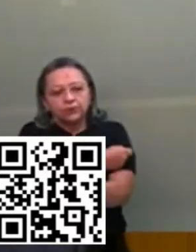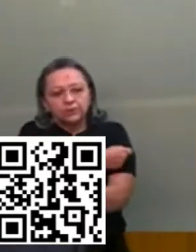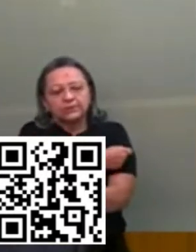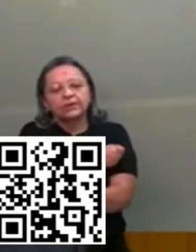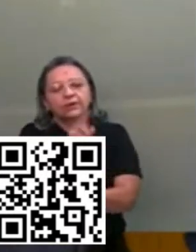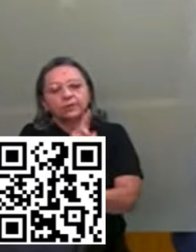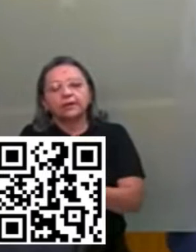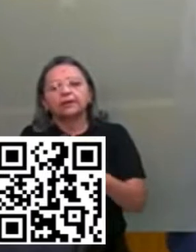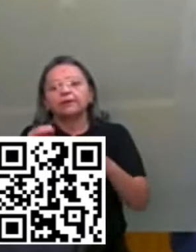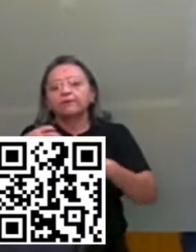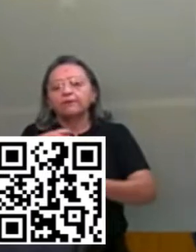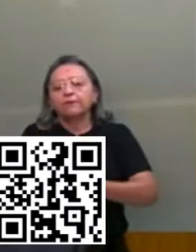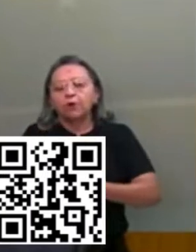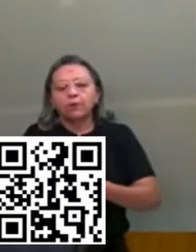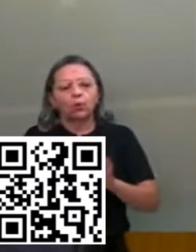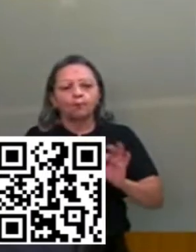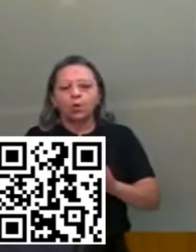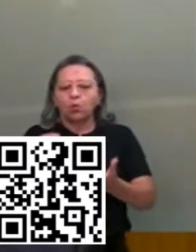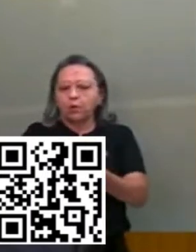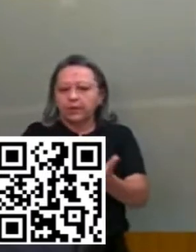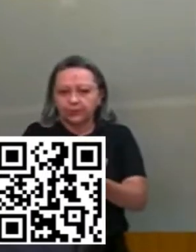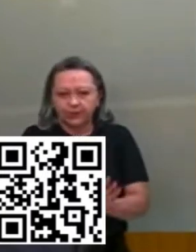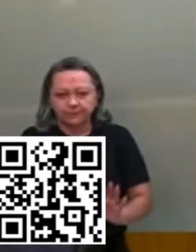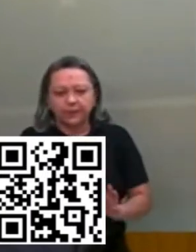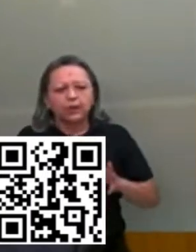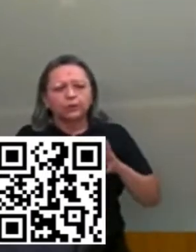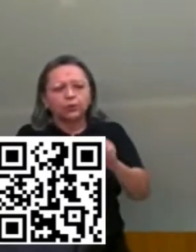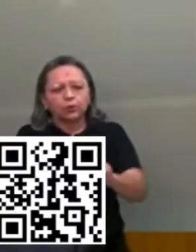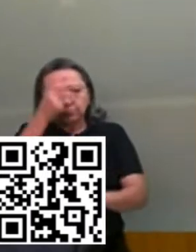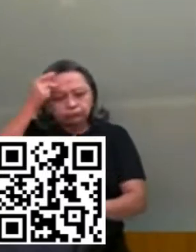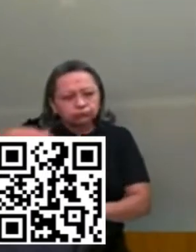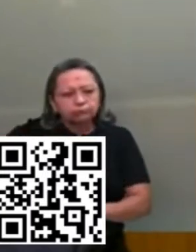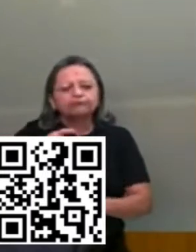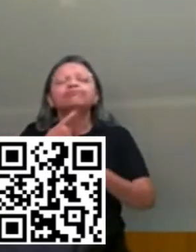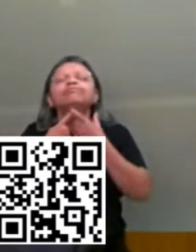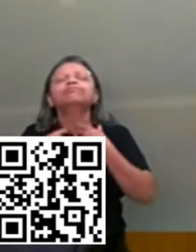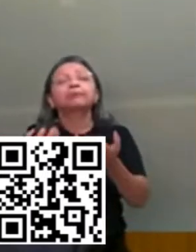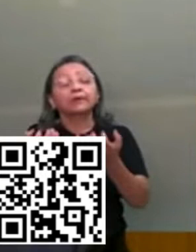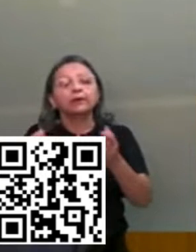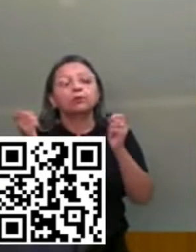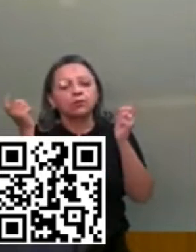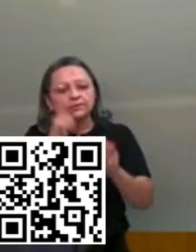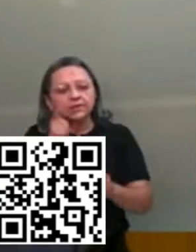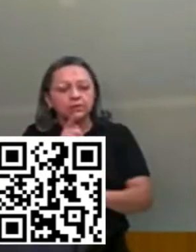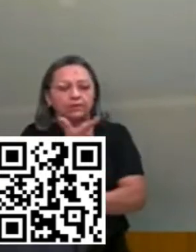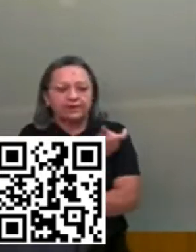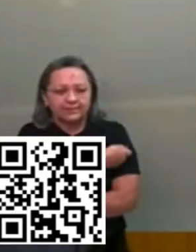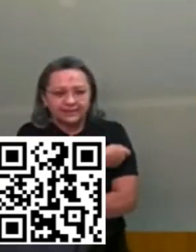aplicadas de forma não obrigatória. Todos aqueles que assim o desejaram conseguiram a sua